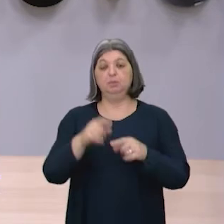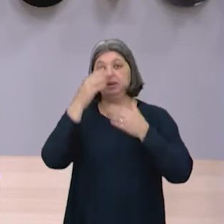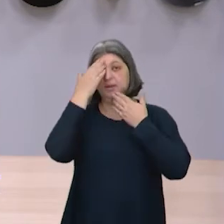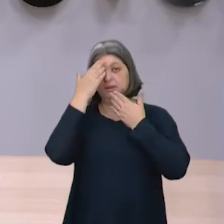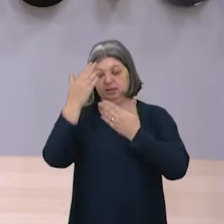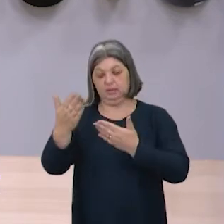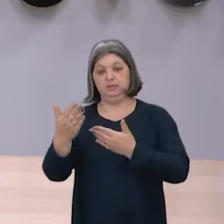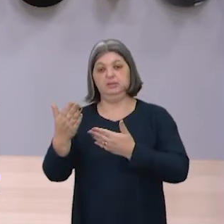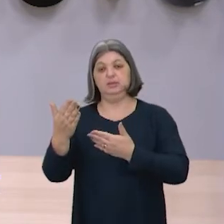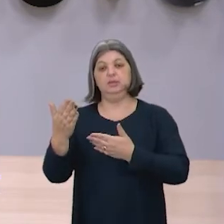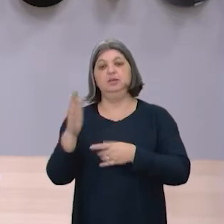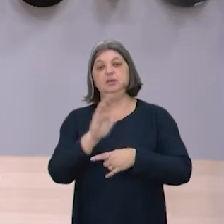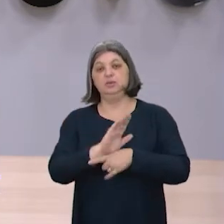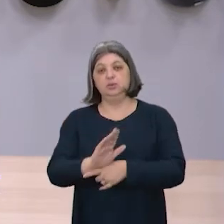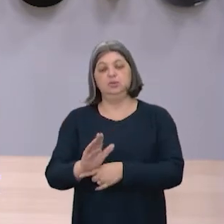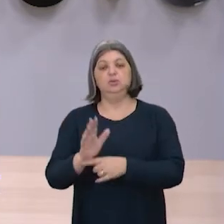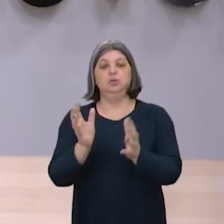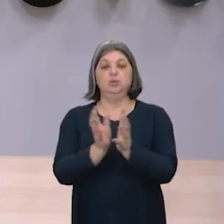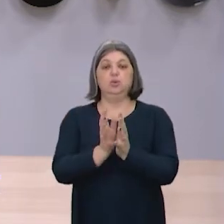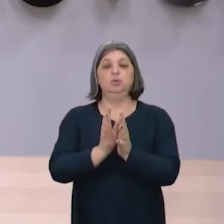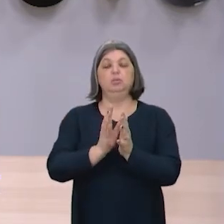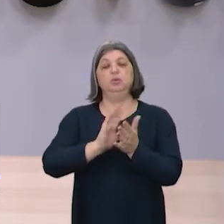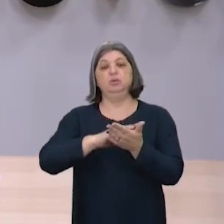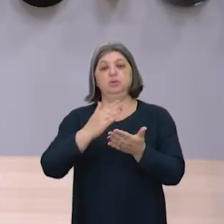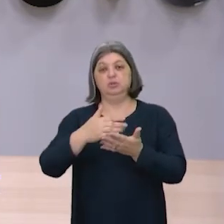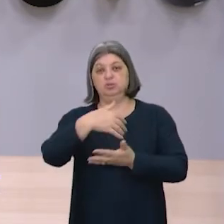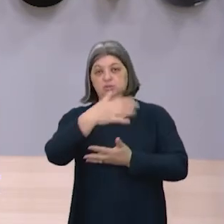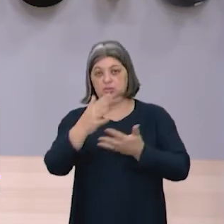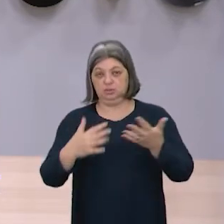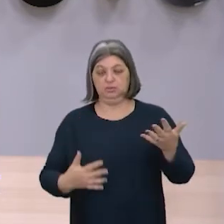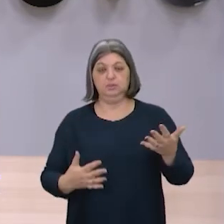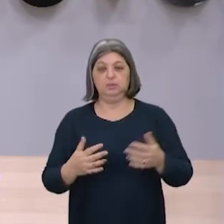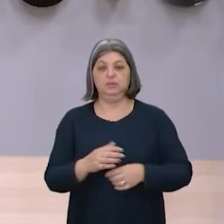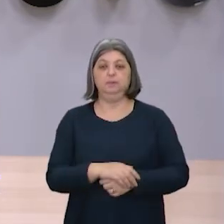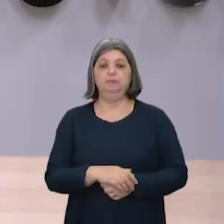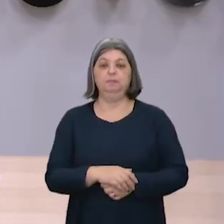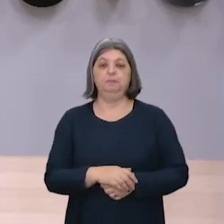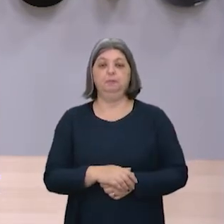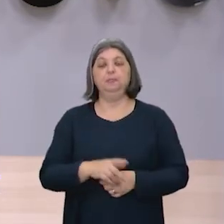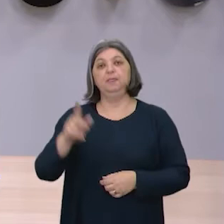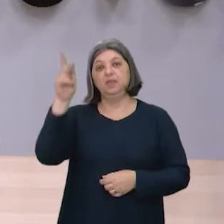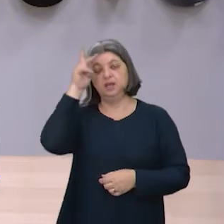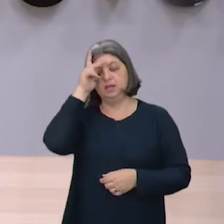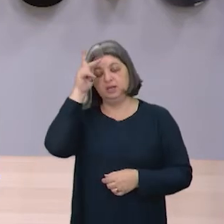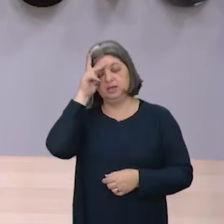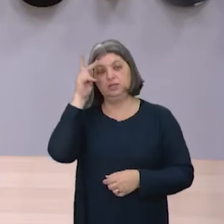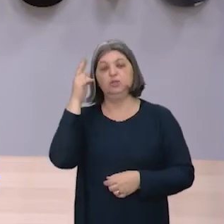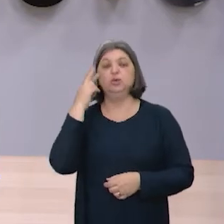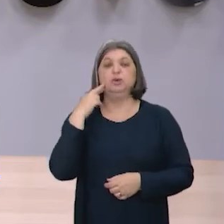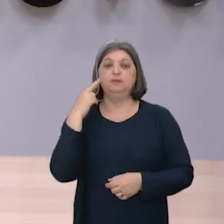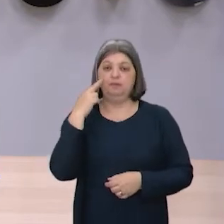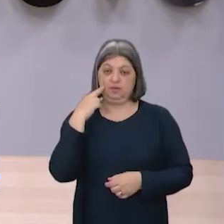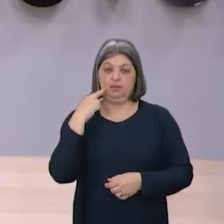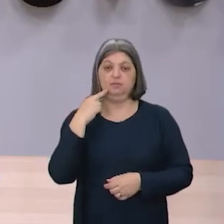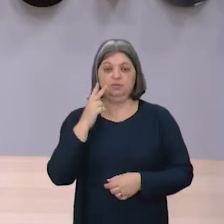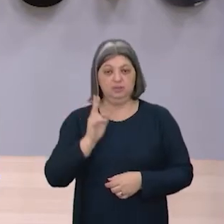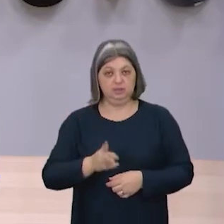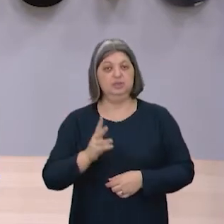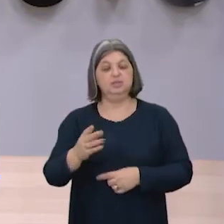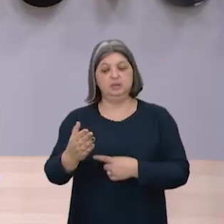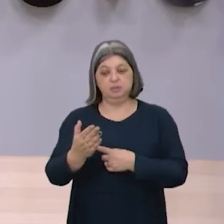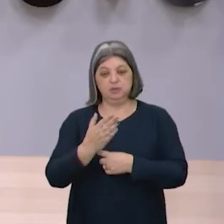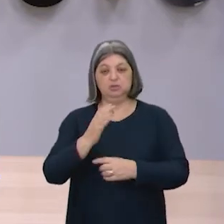ajuda do pessoal de Libras, né, dos intérpretes de Libras, a Kátia e o Rafael, que estão aqui me ajudando